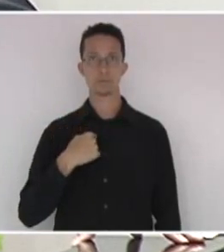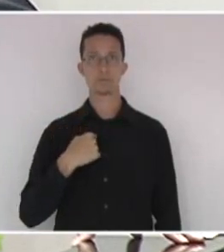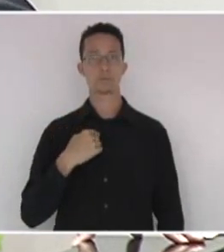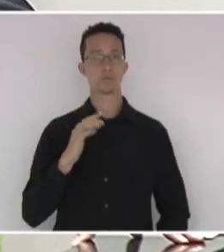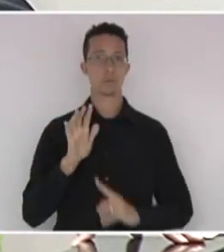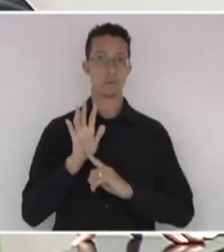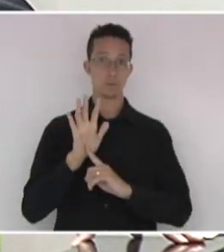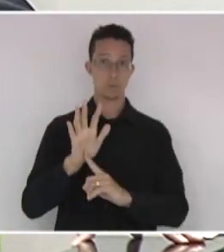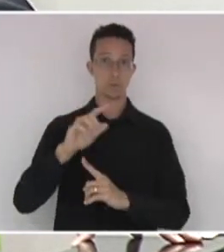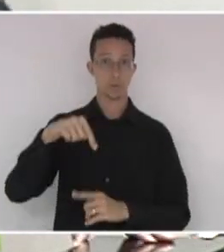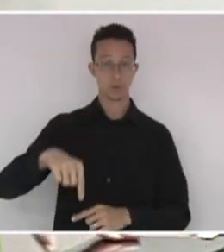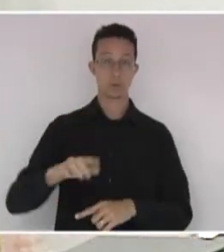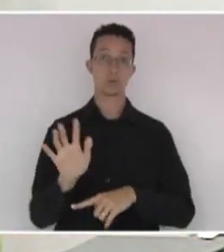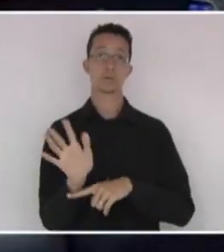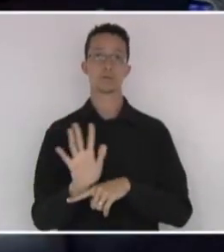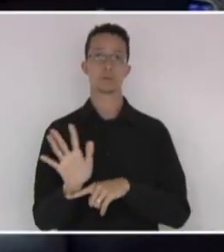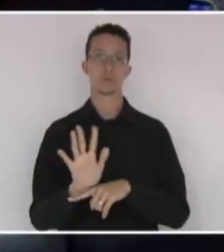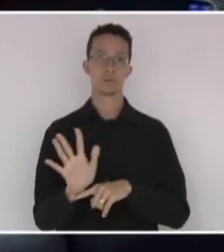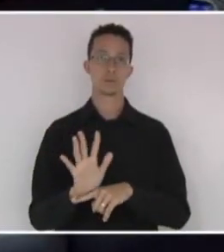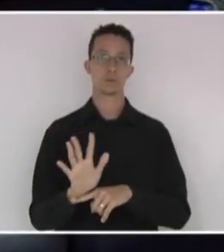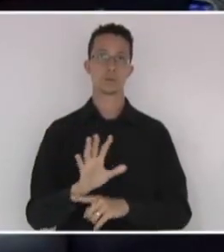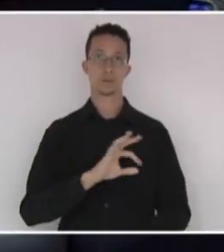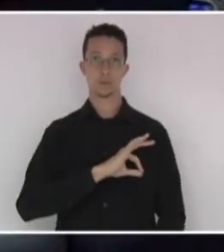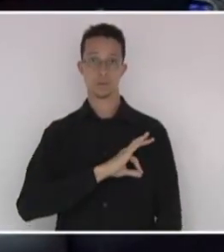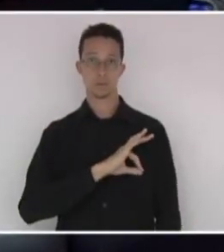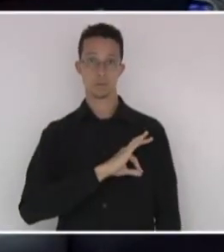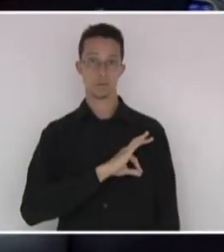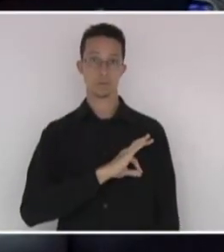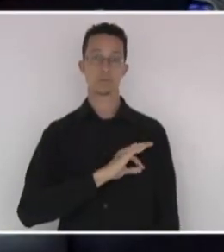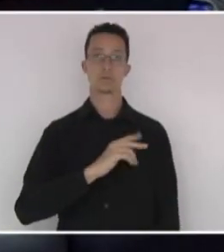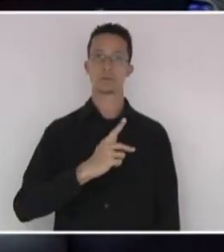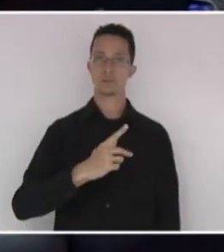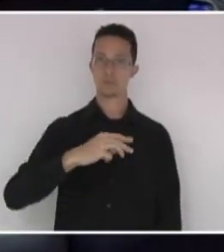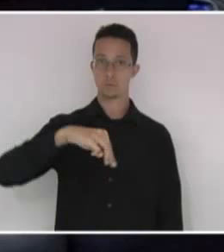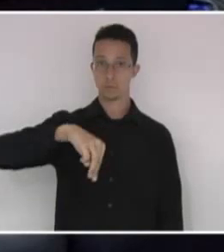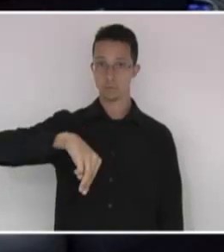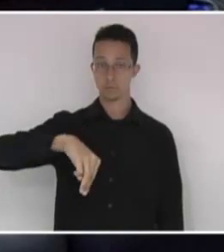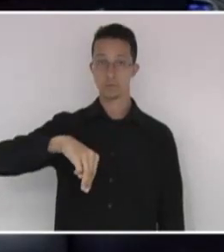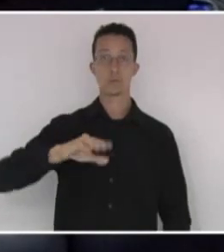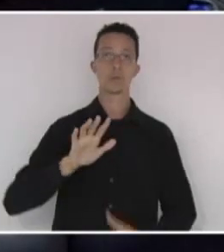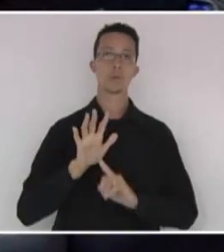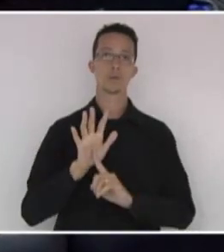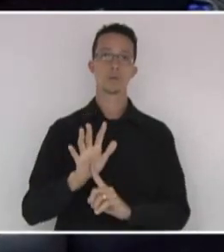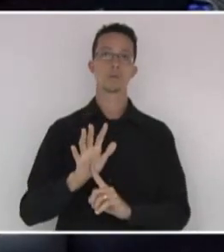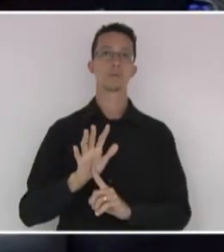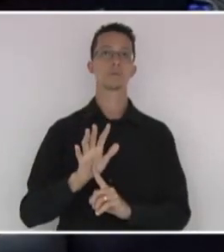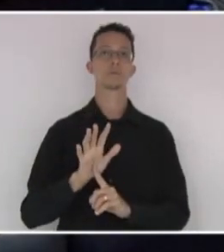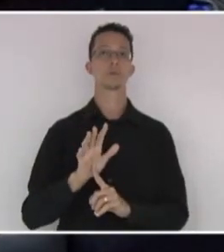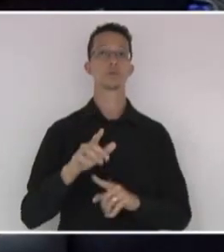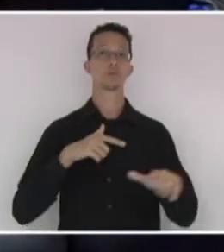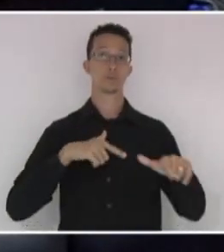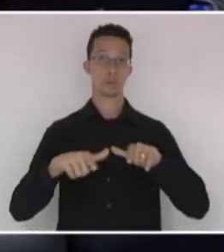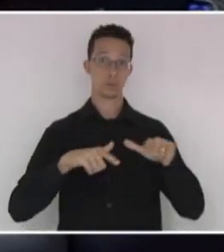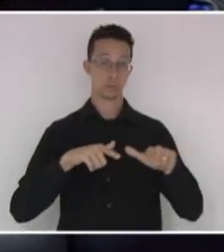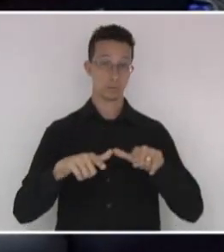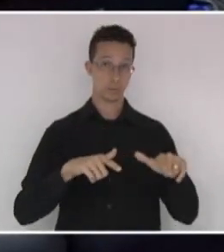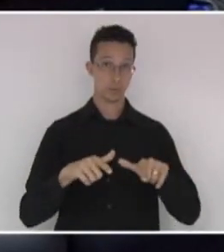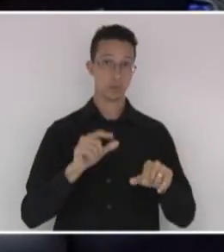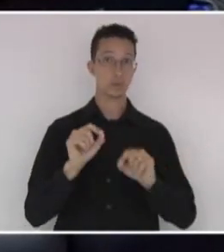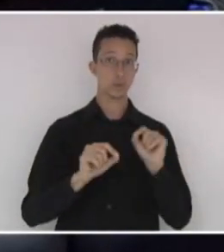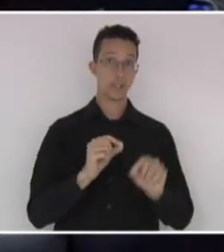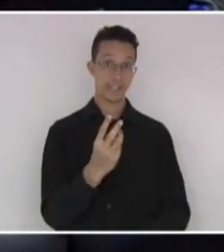um vídeo da Polícia Militar que mostrava o trabalho que os dois soldados, aliás, três